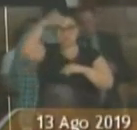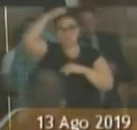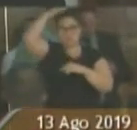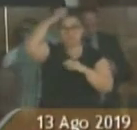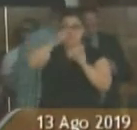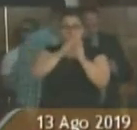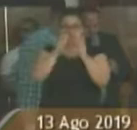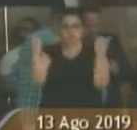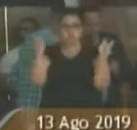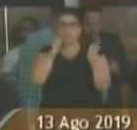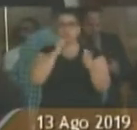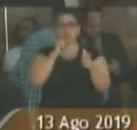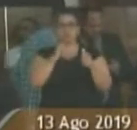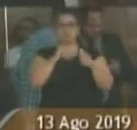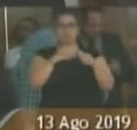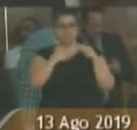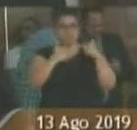nada.